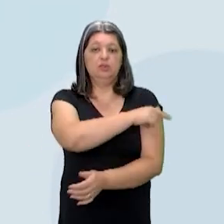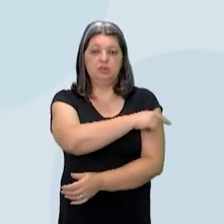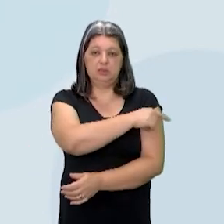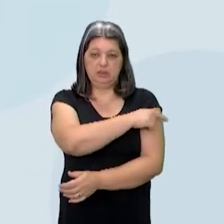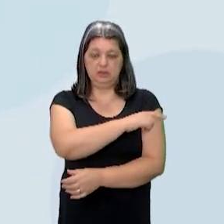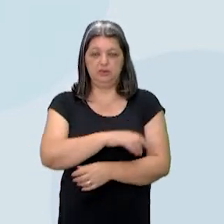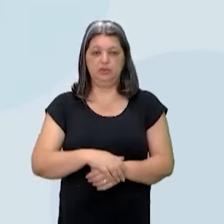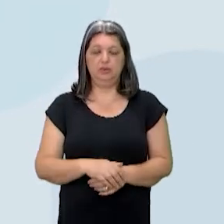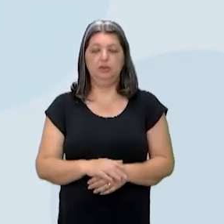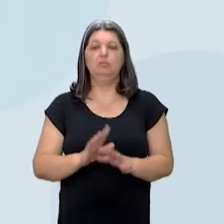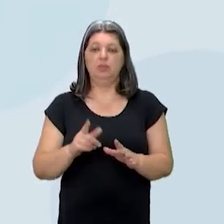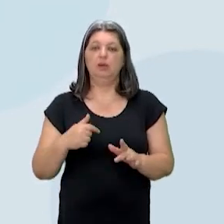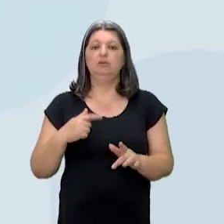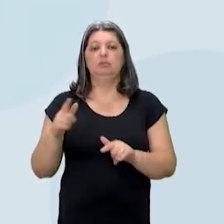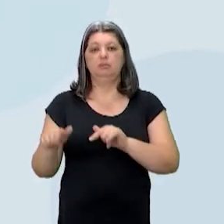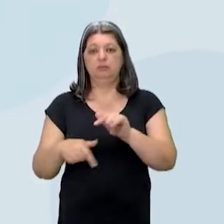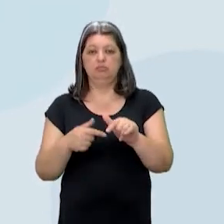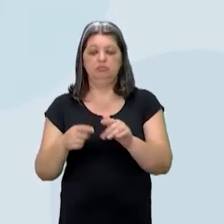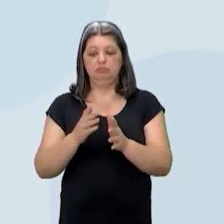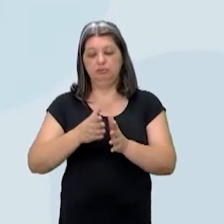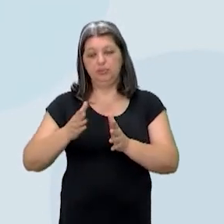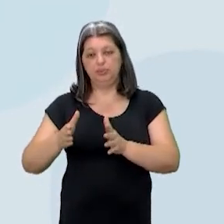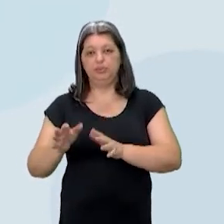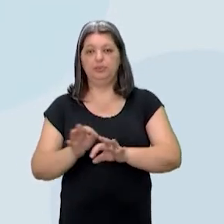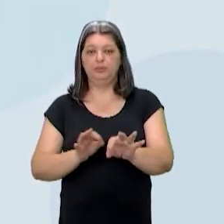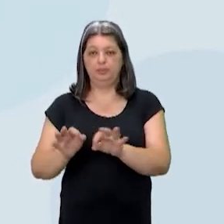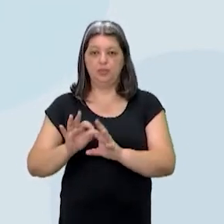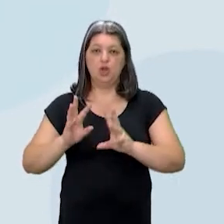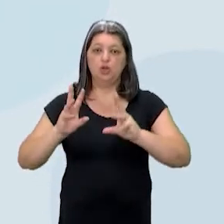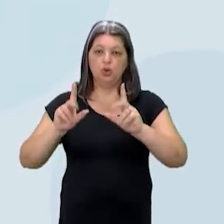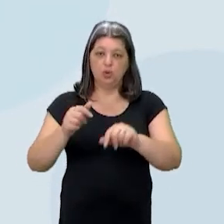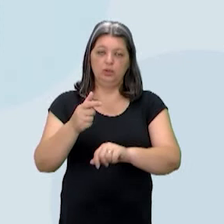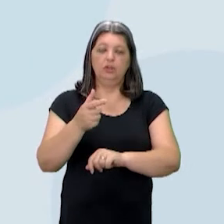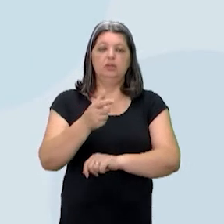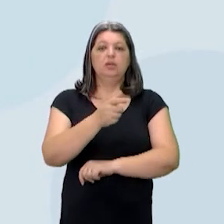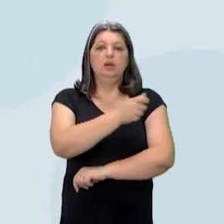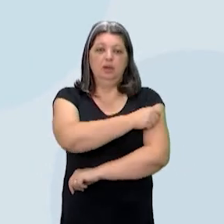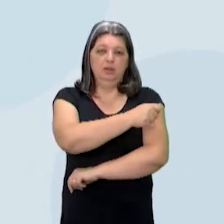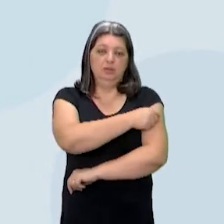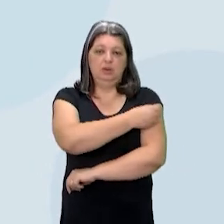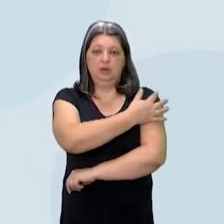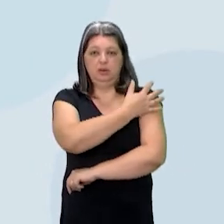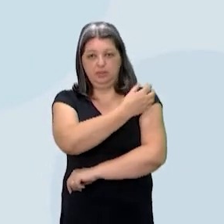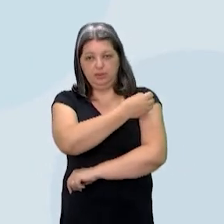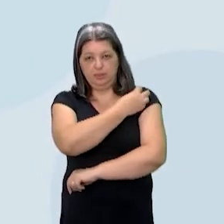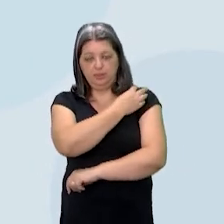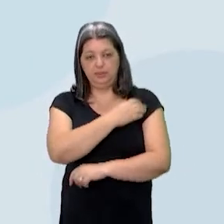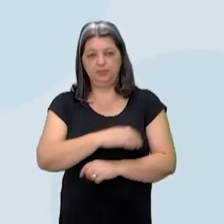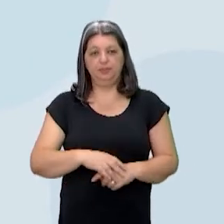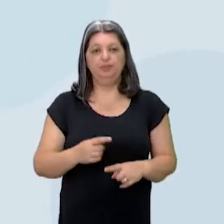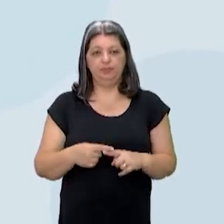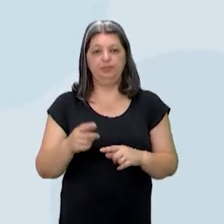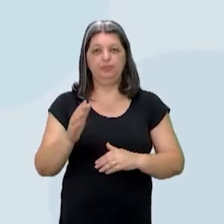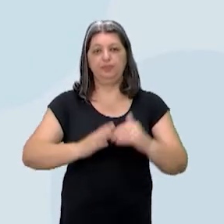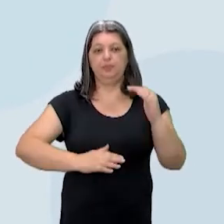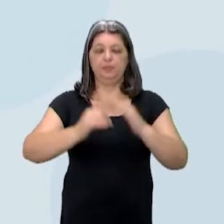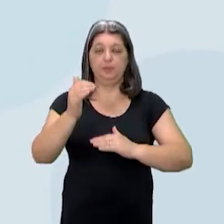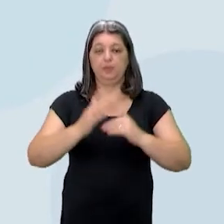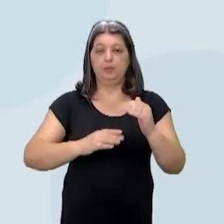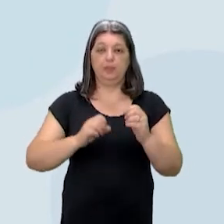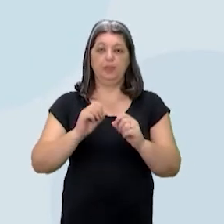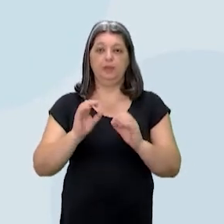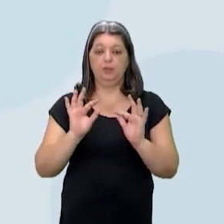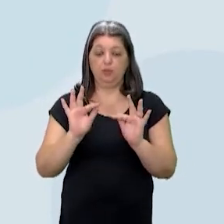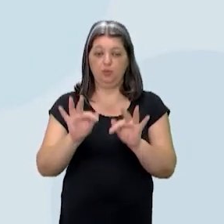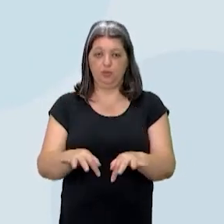gente trabalha de tempos em tempos em todas as séries aí, tá certo? E esta habilidade está descrita para vocês lá no